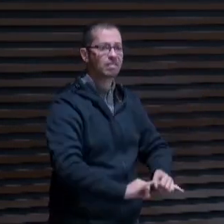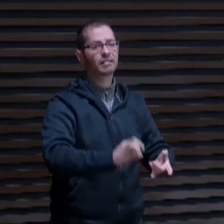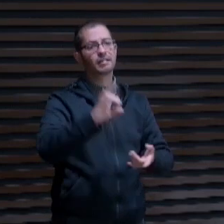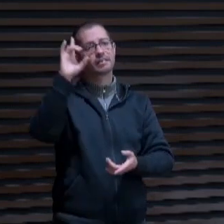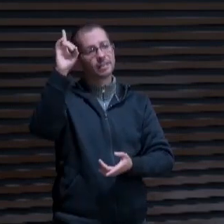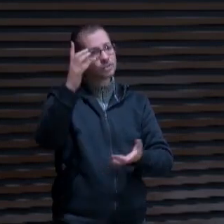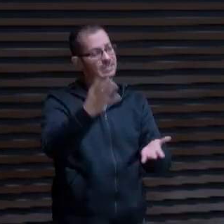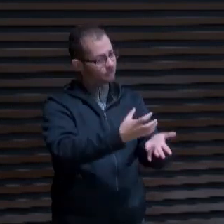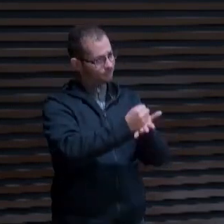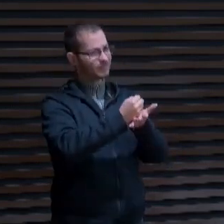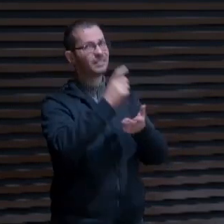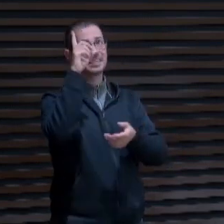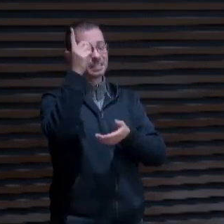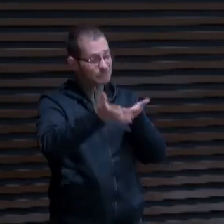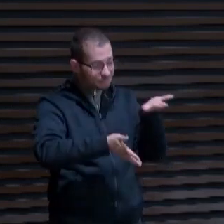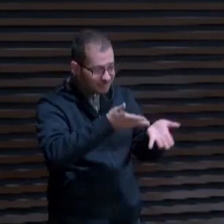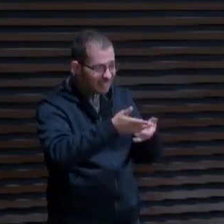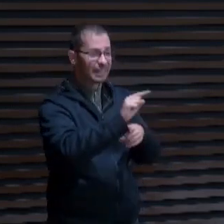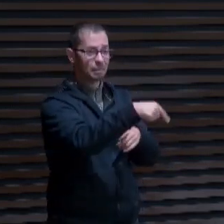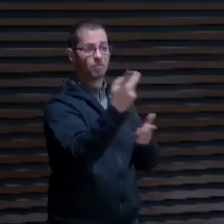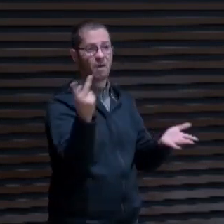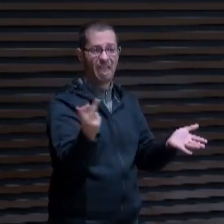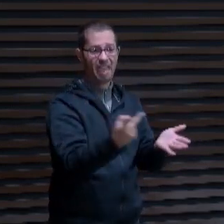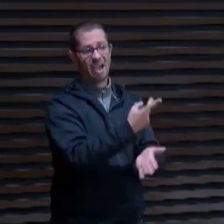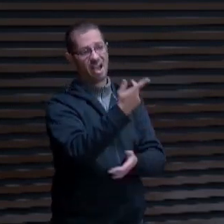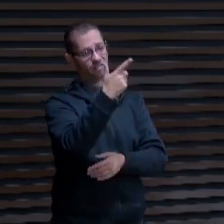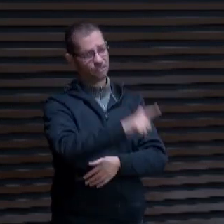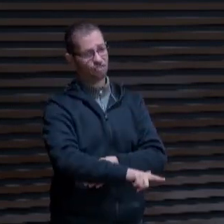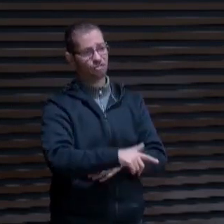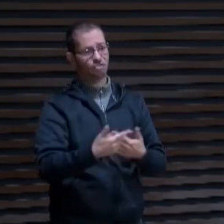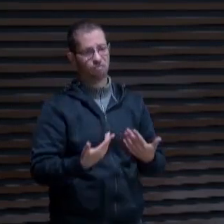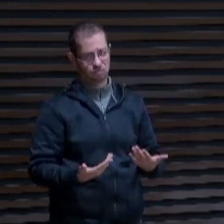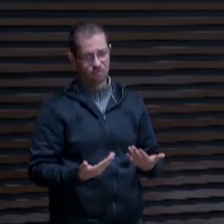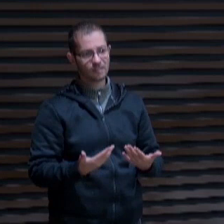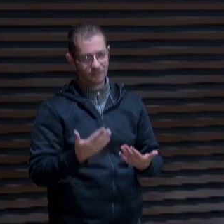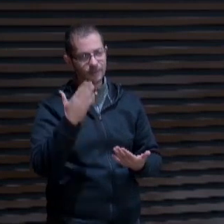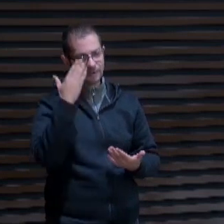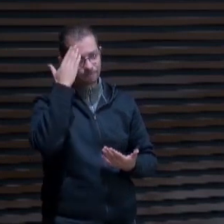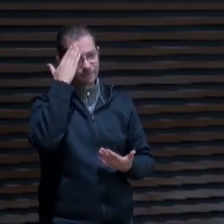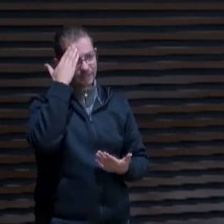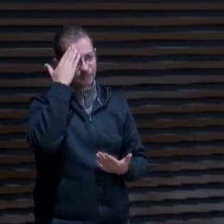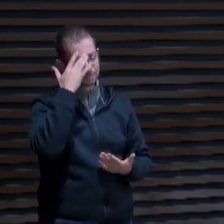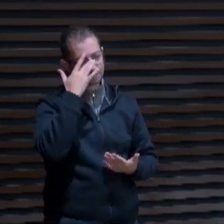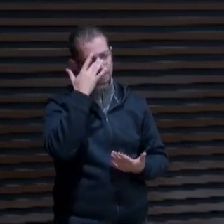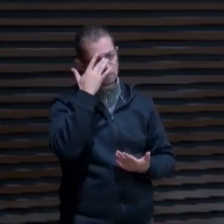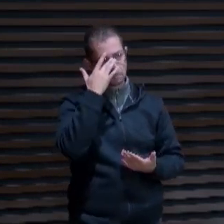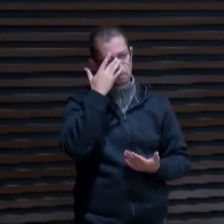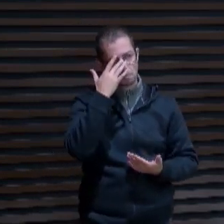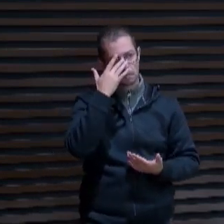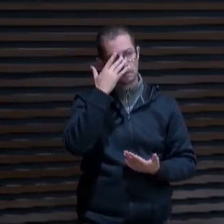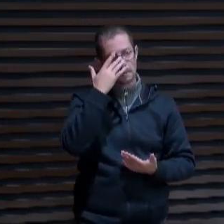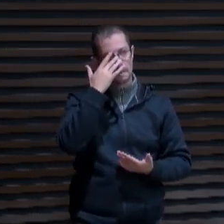Eli, quando os filisteus derrotaram o exército de Israel, tomaram a arca da aliança, a expressão da presença